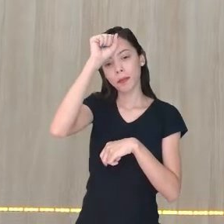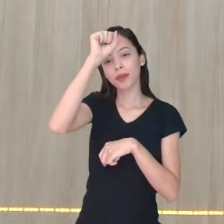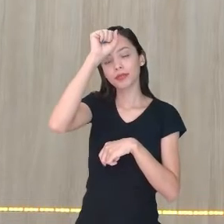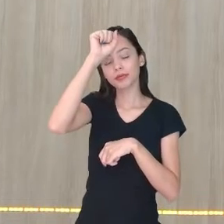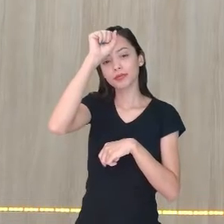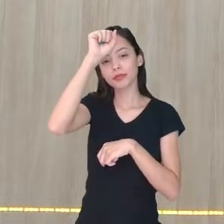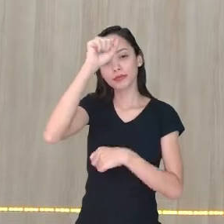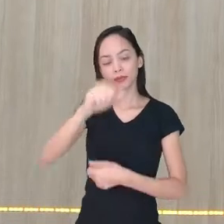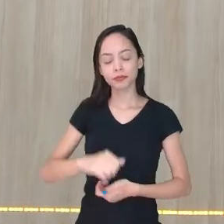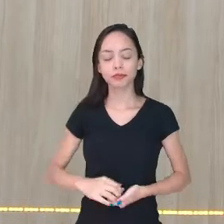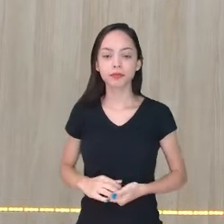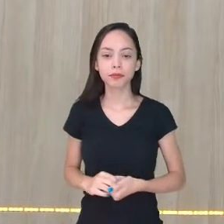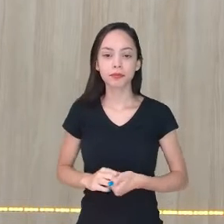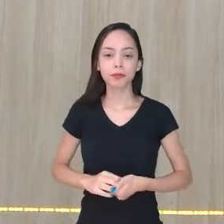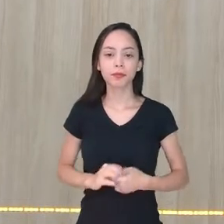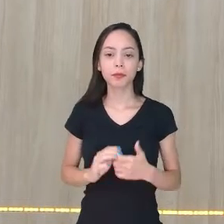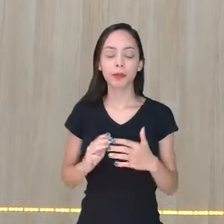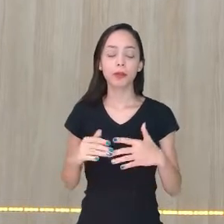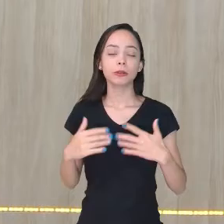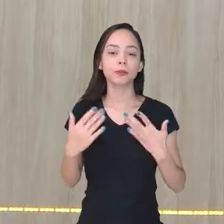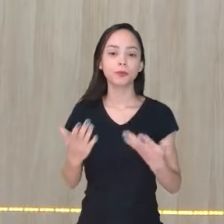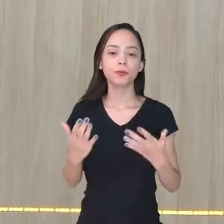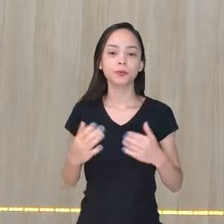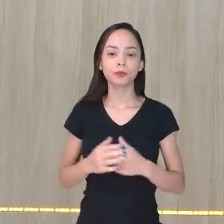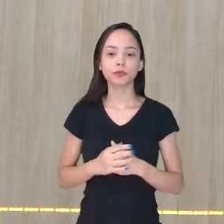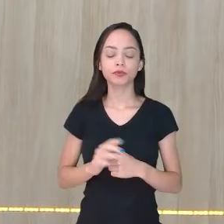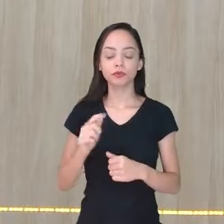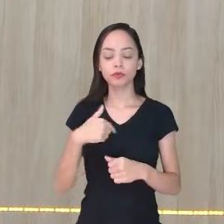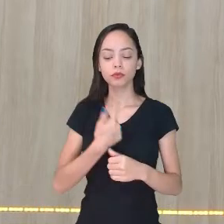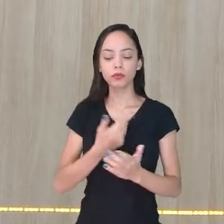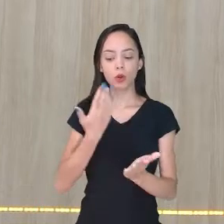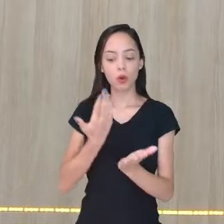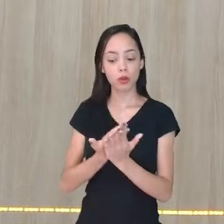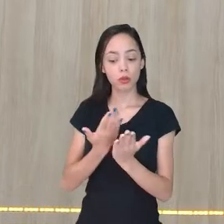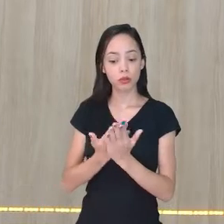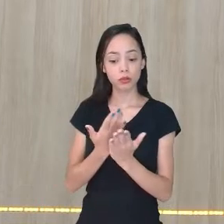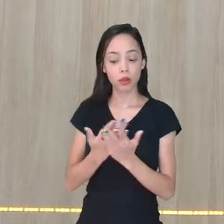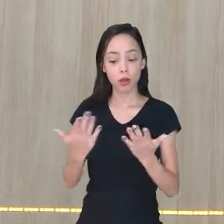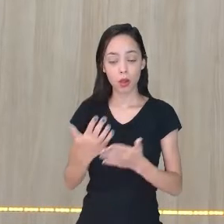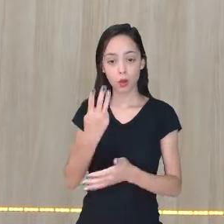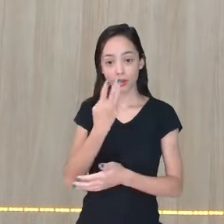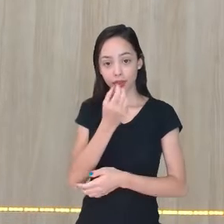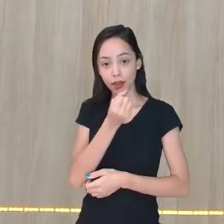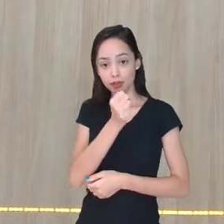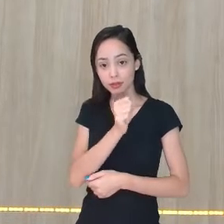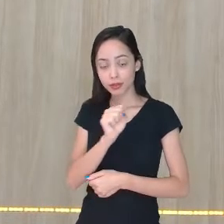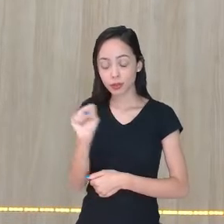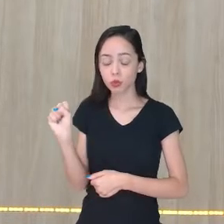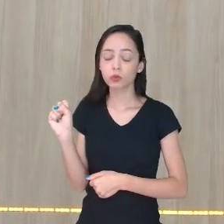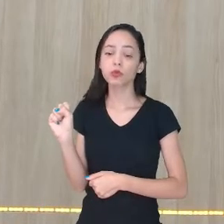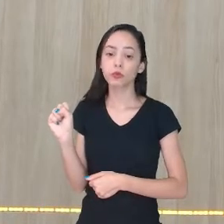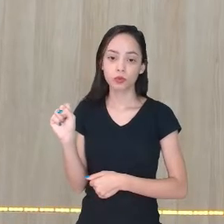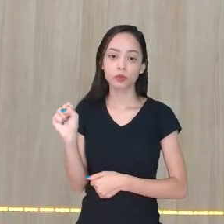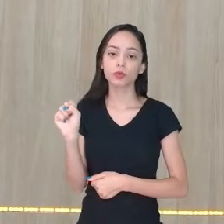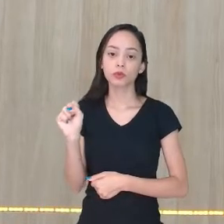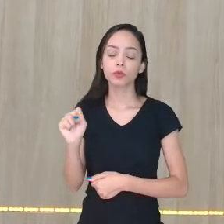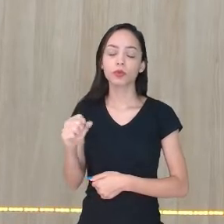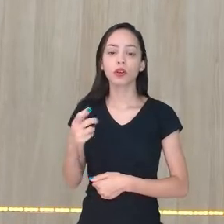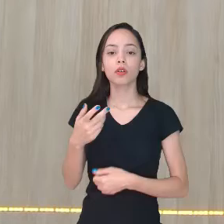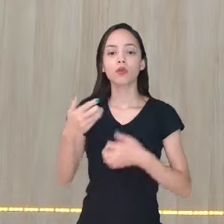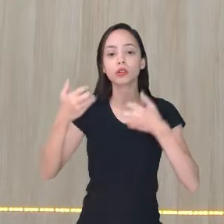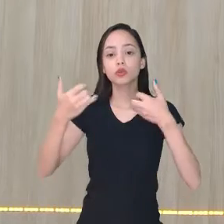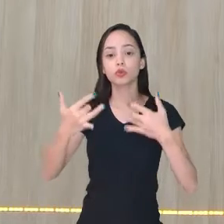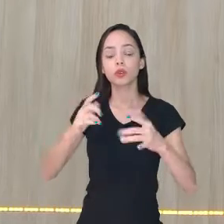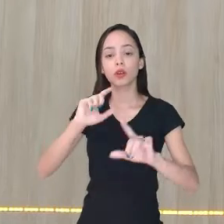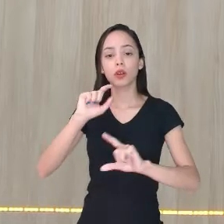melhor. Então, nas nossas aulas desse terceiro bimestre desse ano, nós vamos falar a